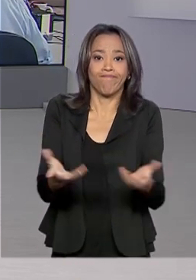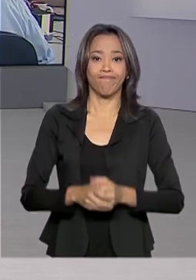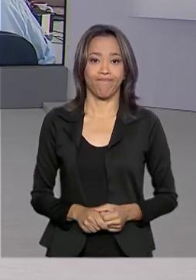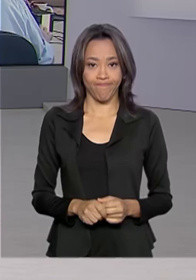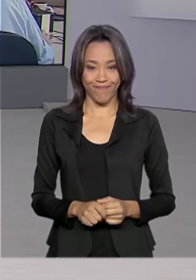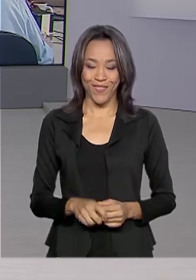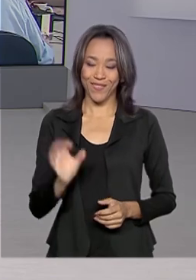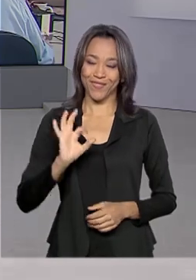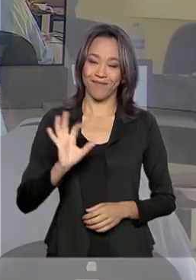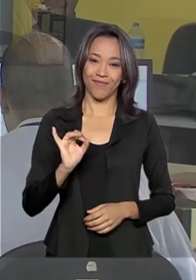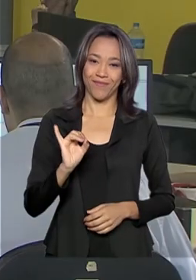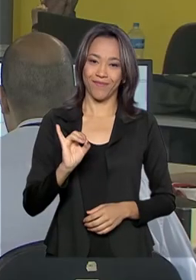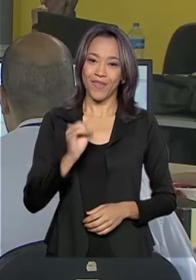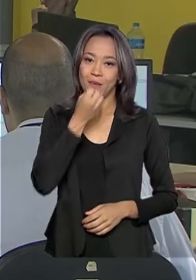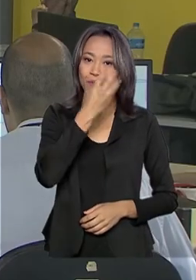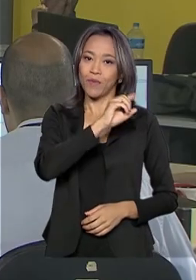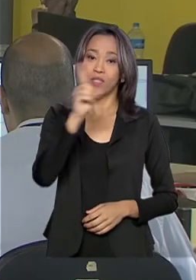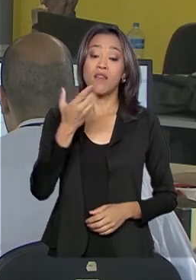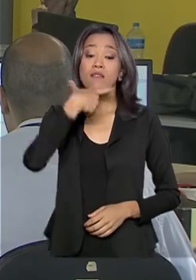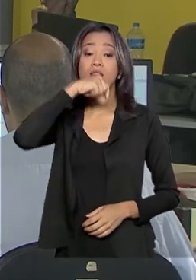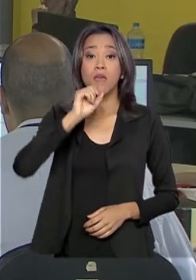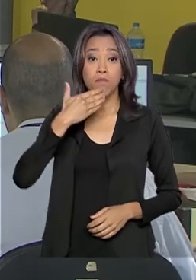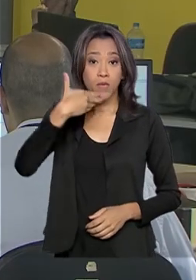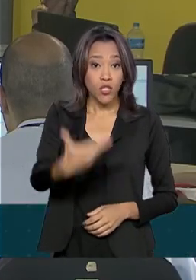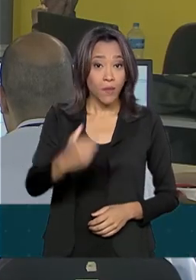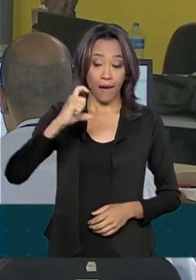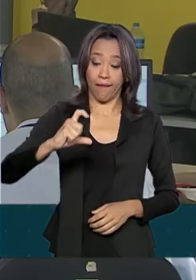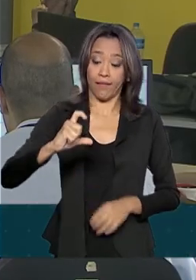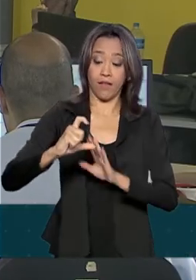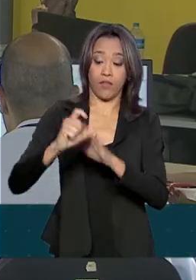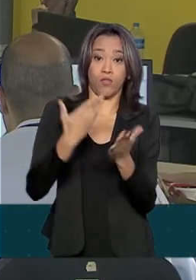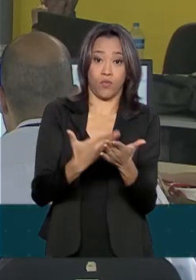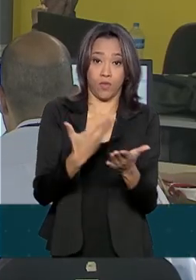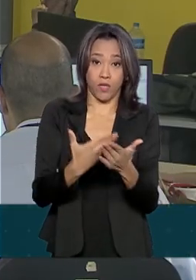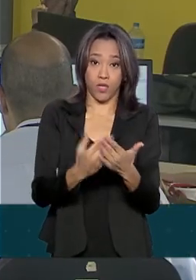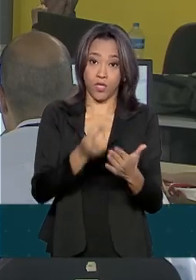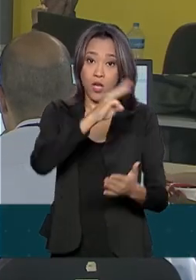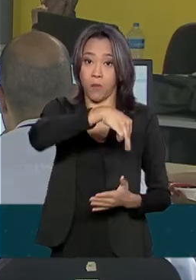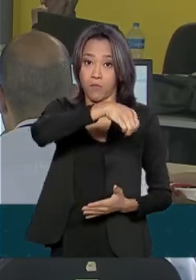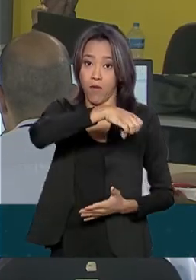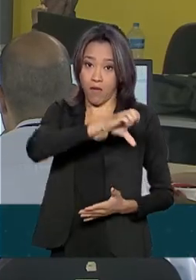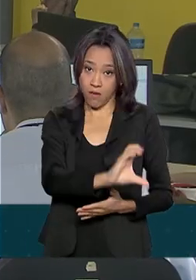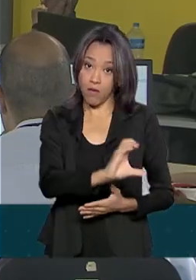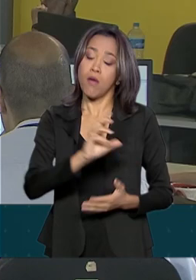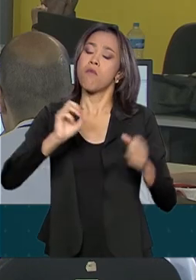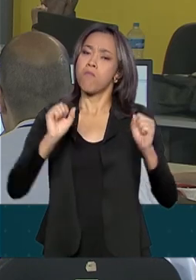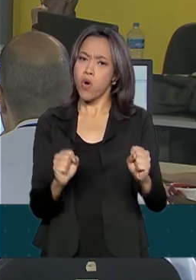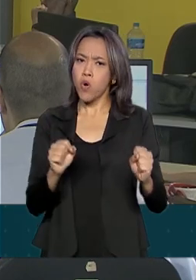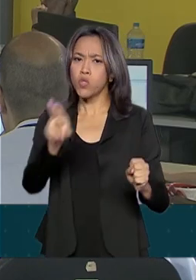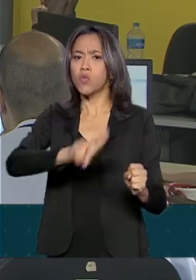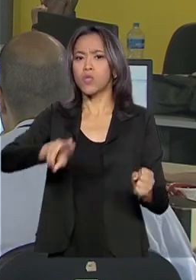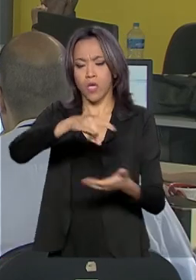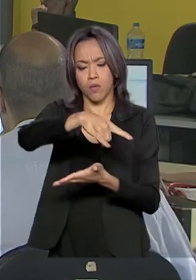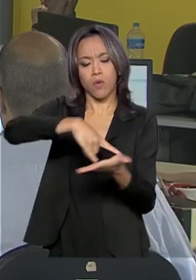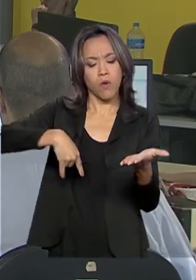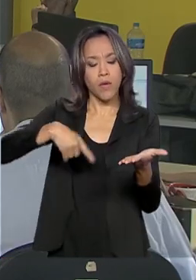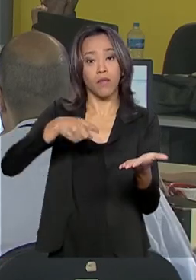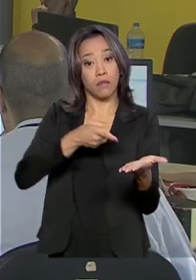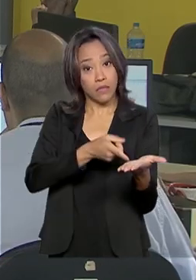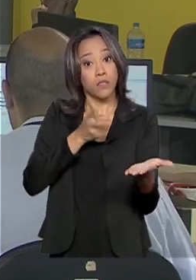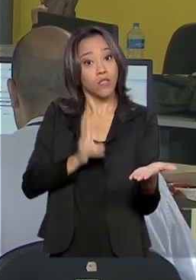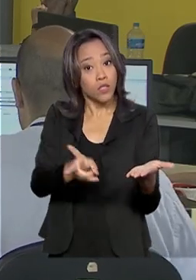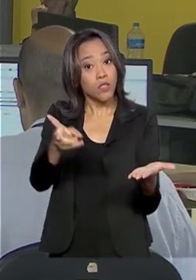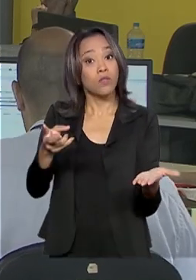Renata, bom dia. Quem solicitou a carteirinha de estudante ao Ministério da Educação vai poder usar o documento enquanto permanecer com vínculo